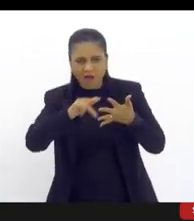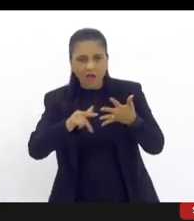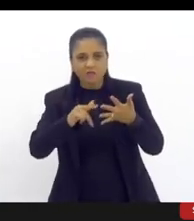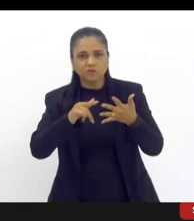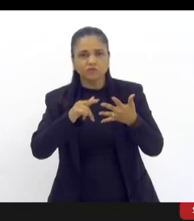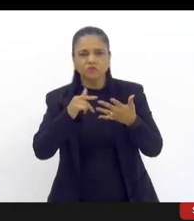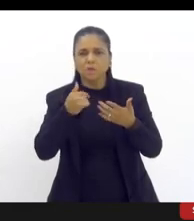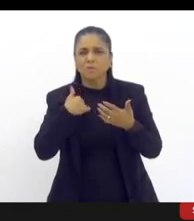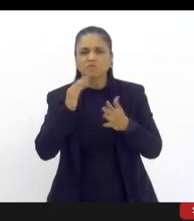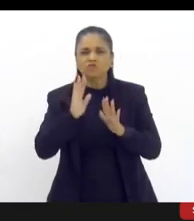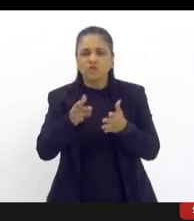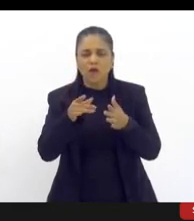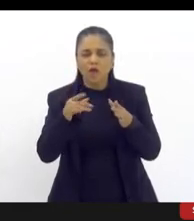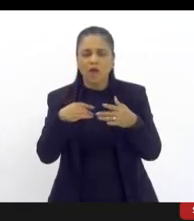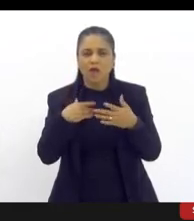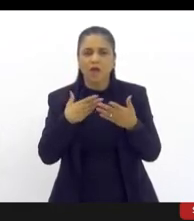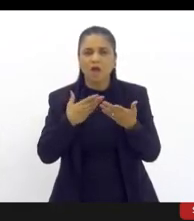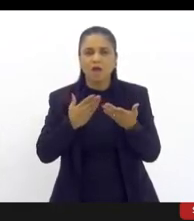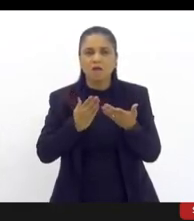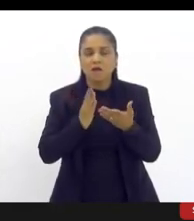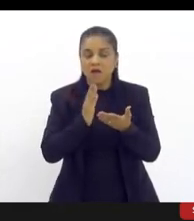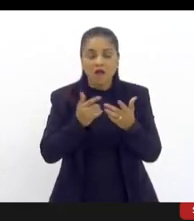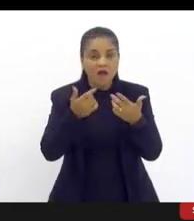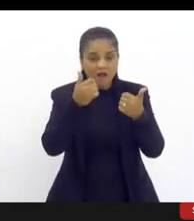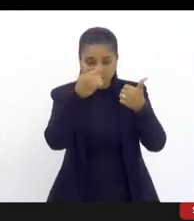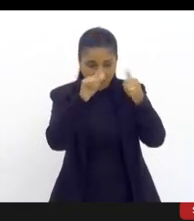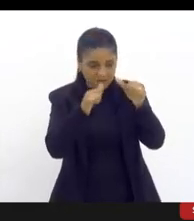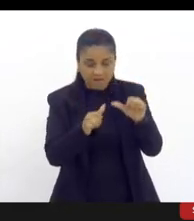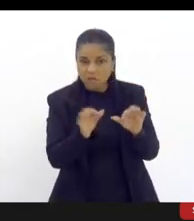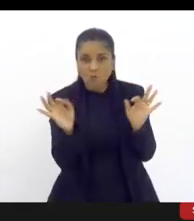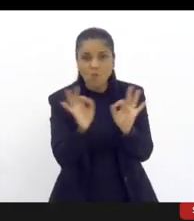recente que não foram analisados.